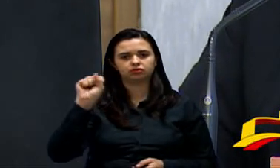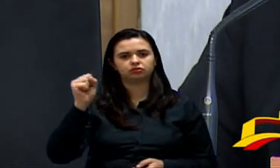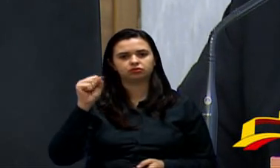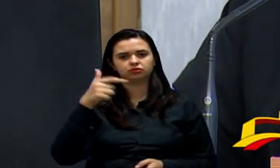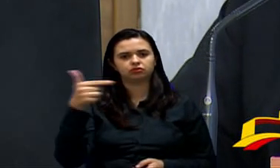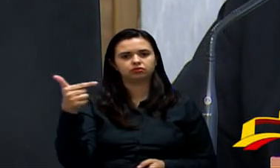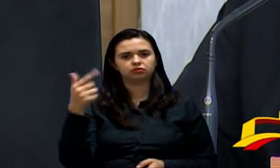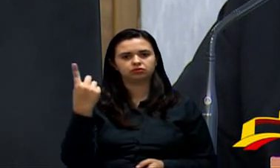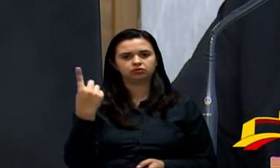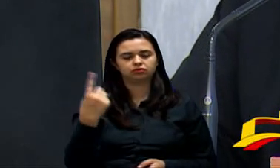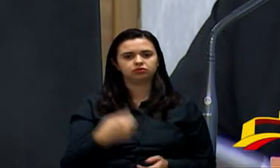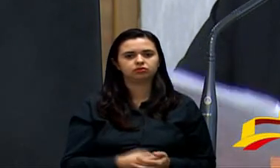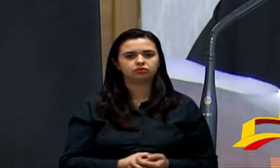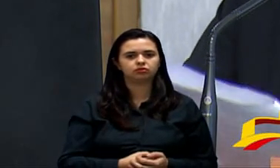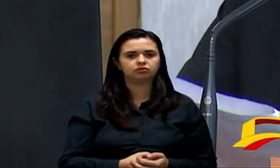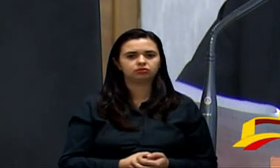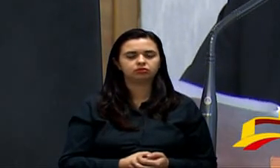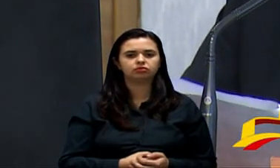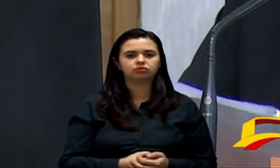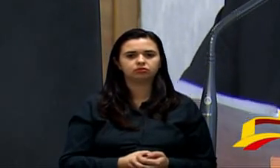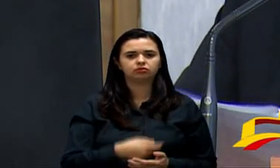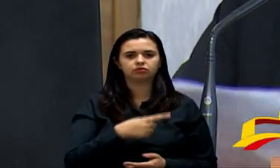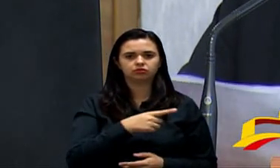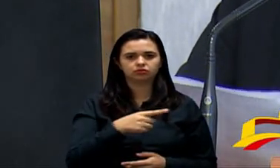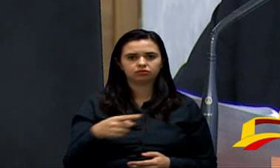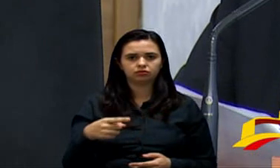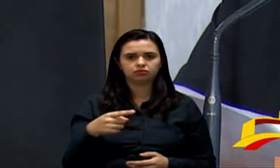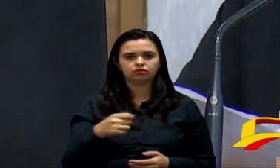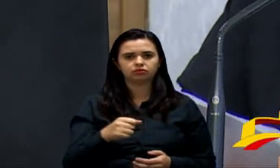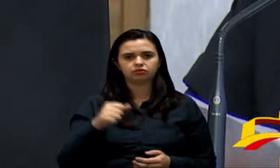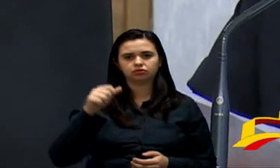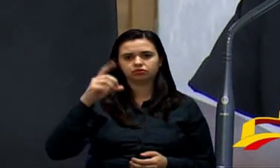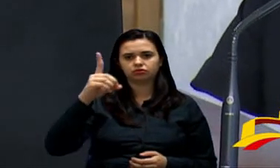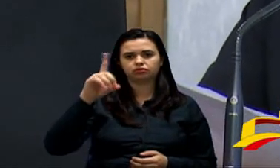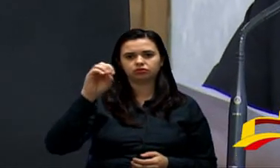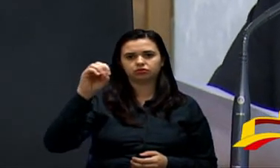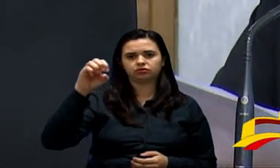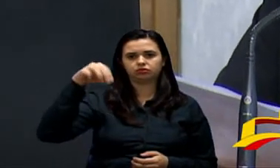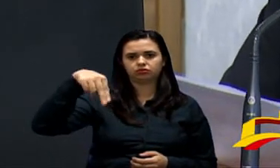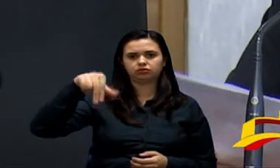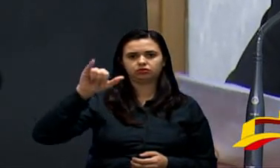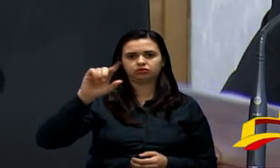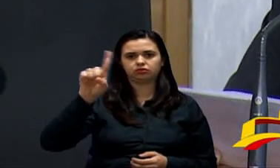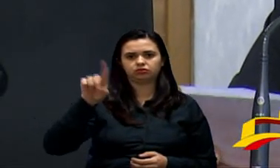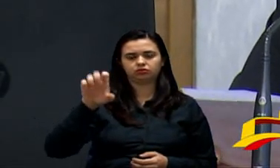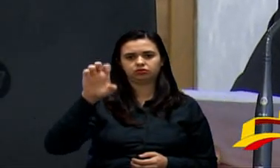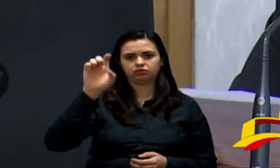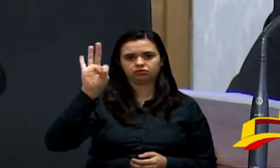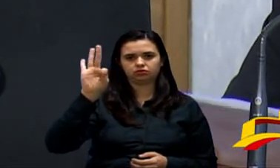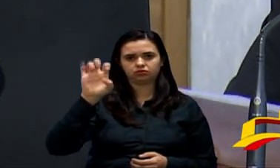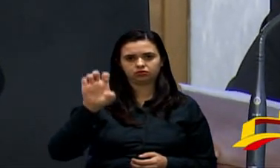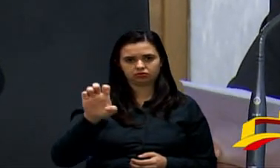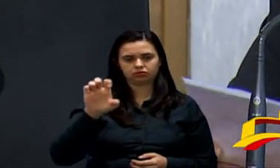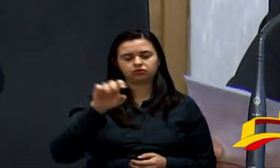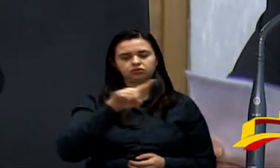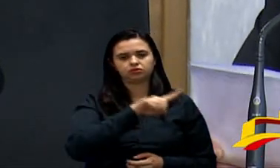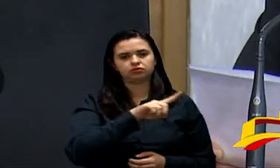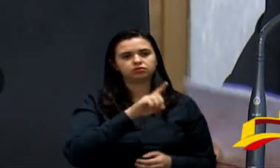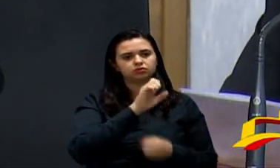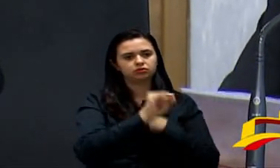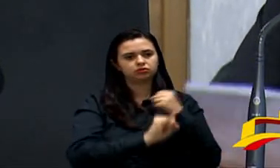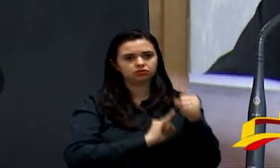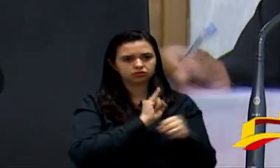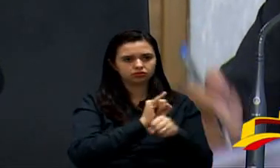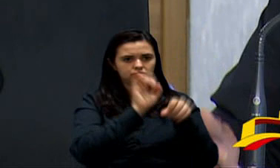338/2021, do vereador João Donizete, que dispõe sobre a oportunidade de disponibilizar no site da Prefeitura de Sorocaba a consulta online